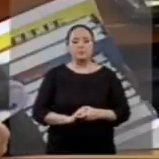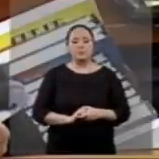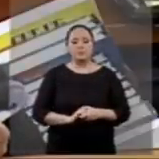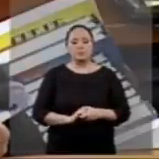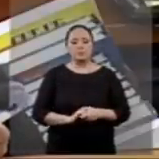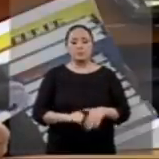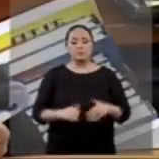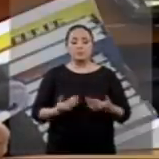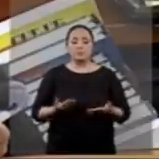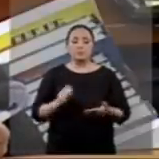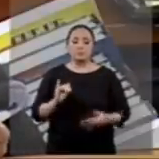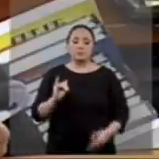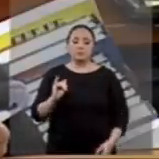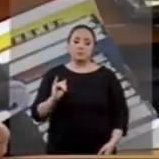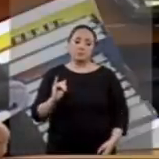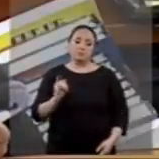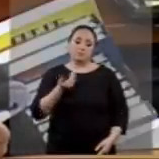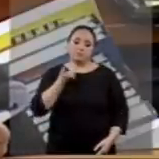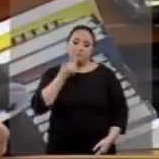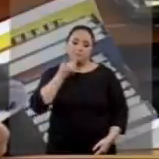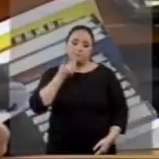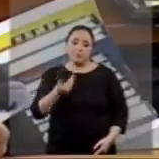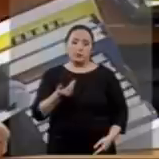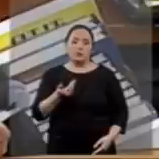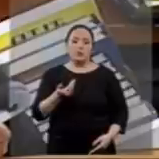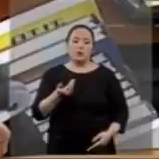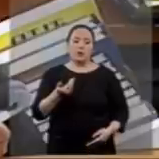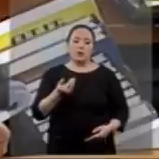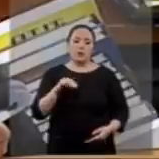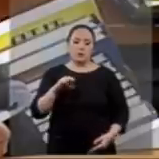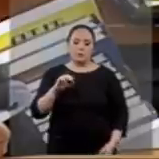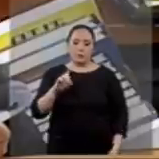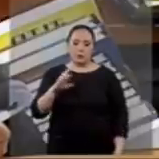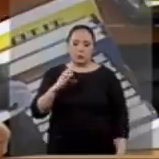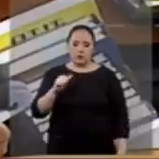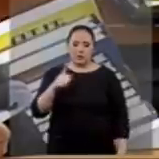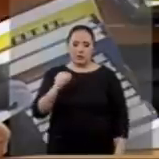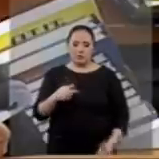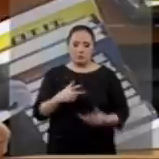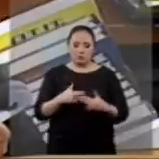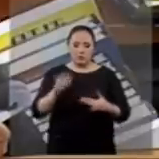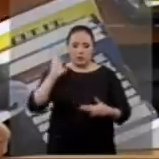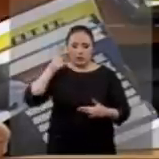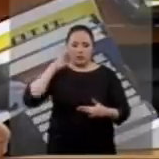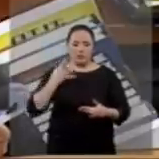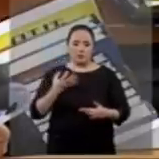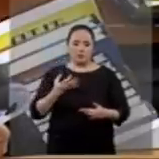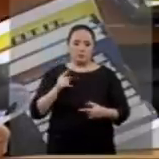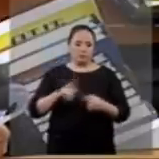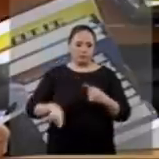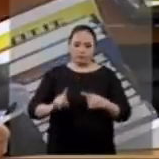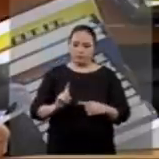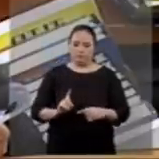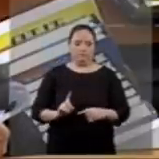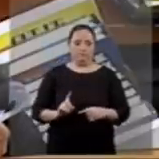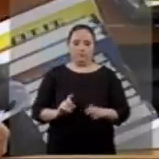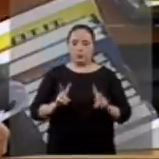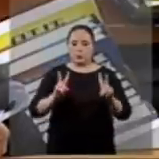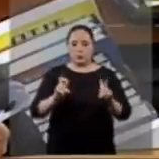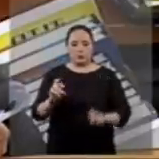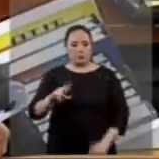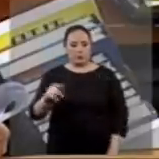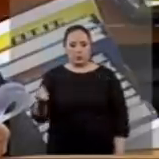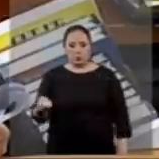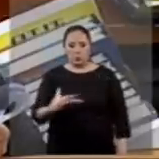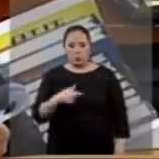mostra-se impróprio o pedido voltado à modulação dos efeitos da decisão. O tema não é novo